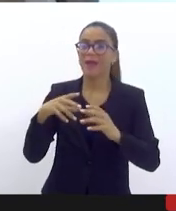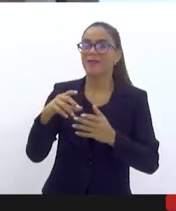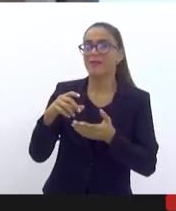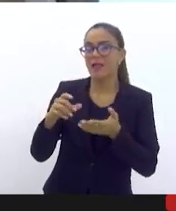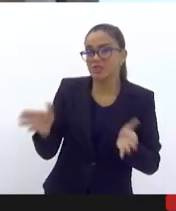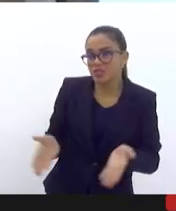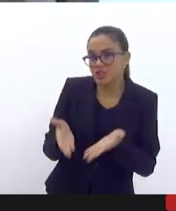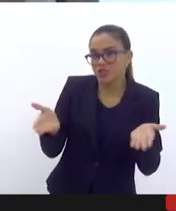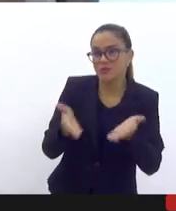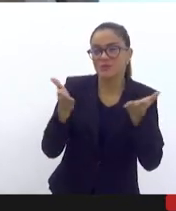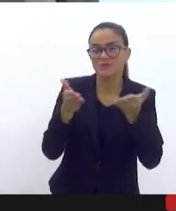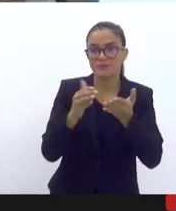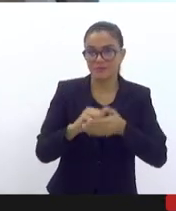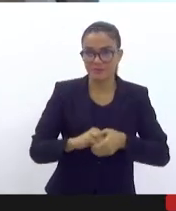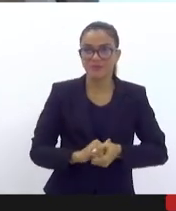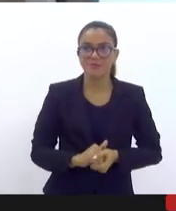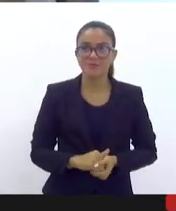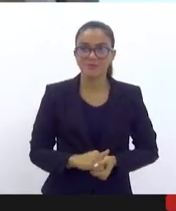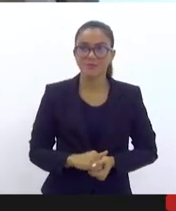estimulante